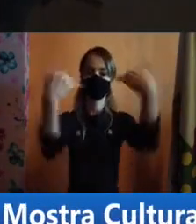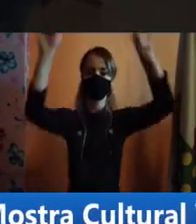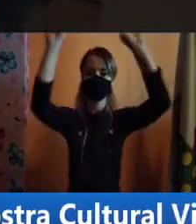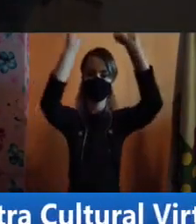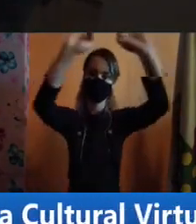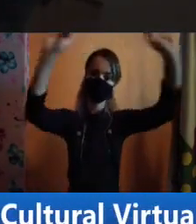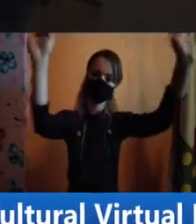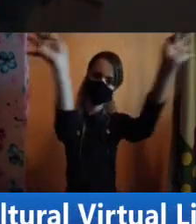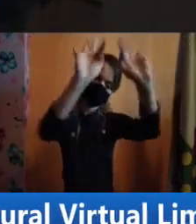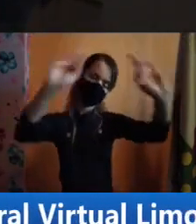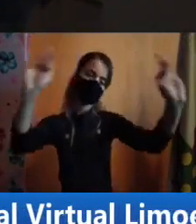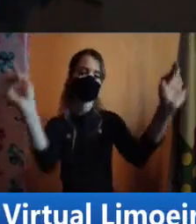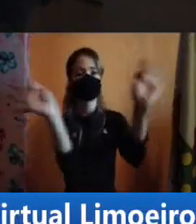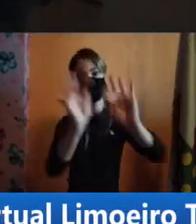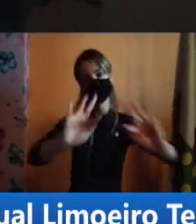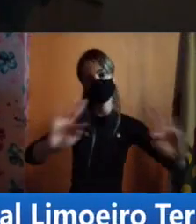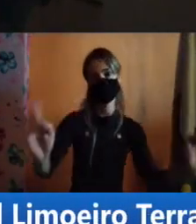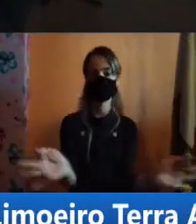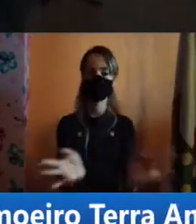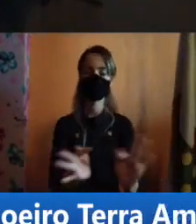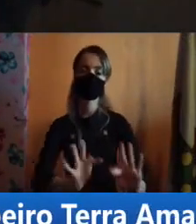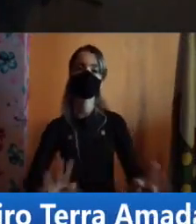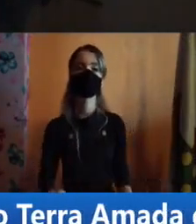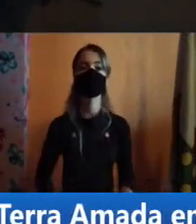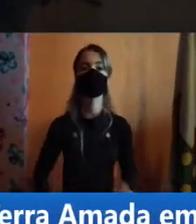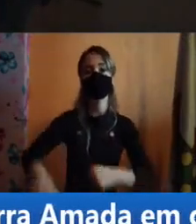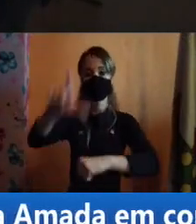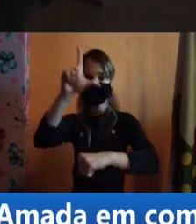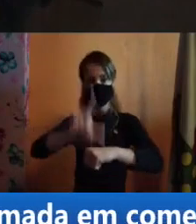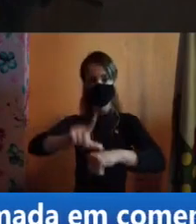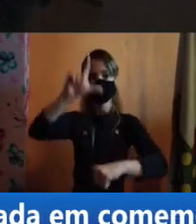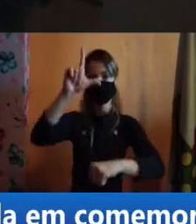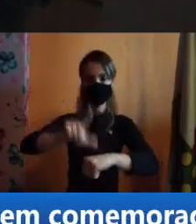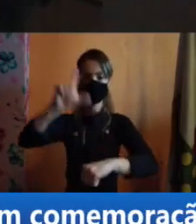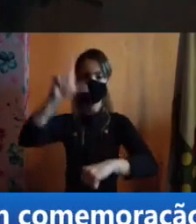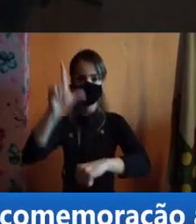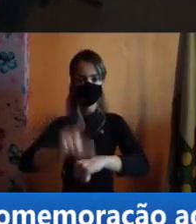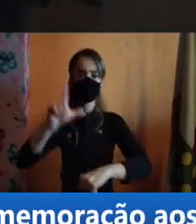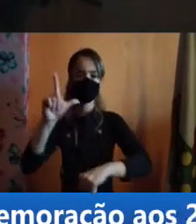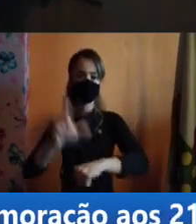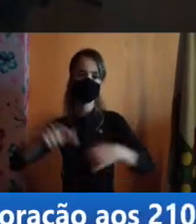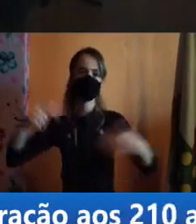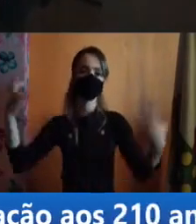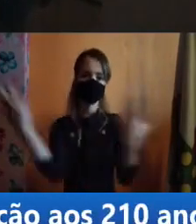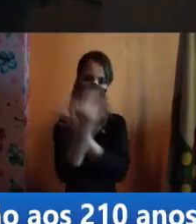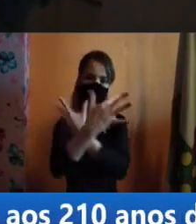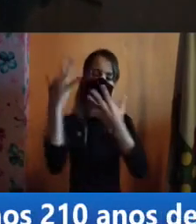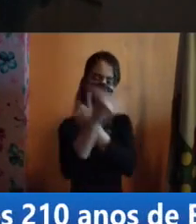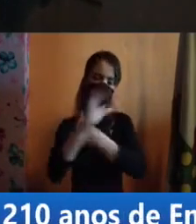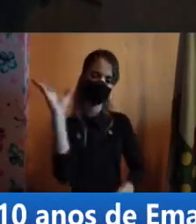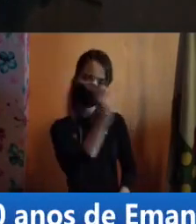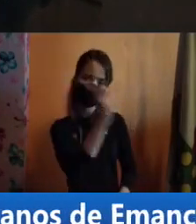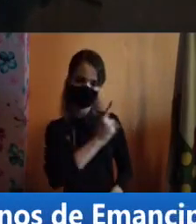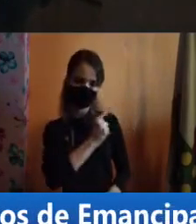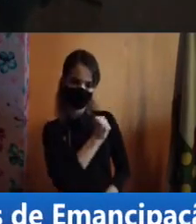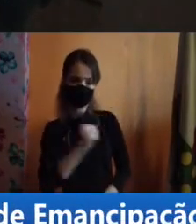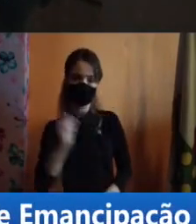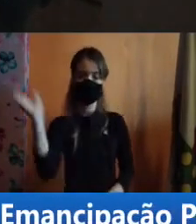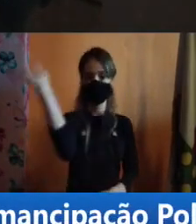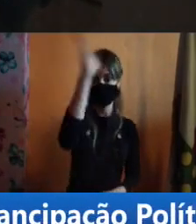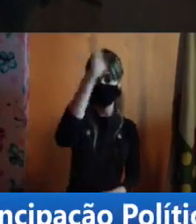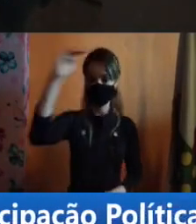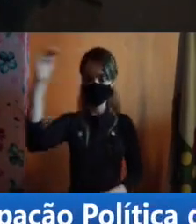sendo eternamente feliz. Limoeiro, terra amada,